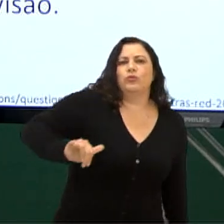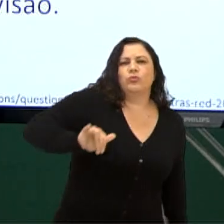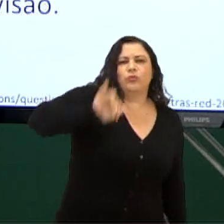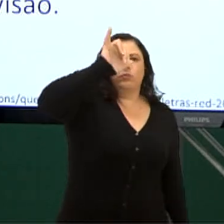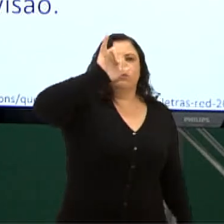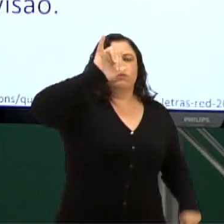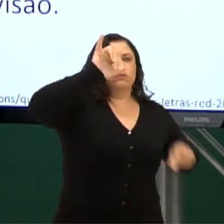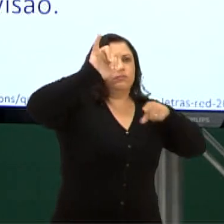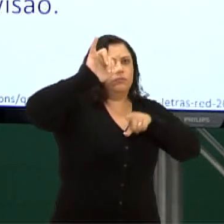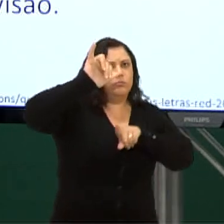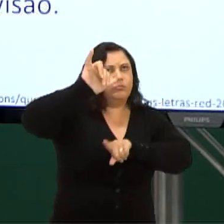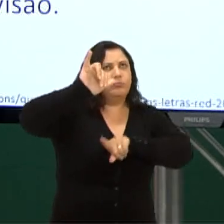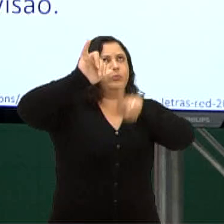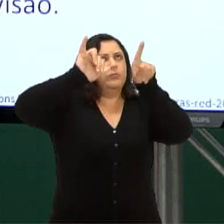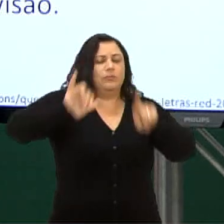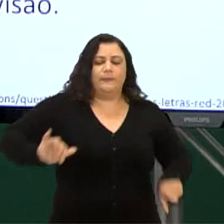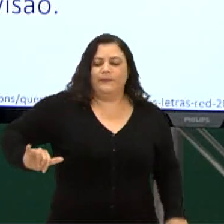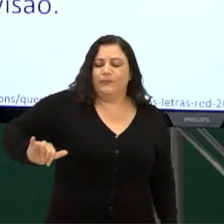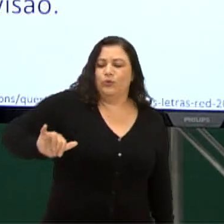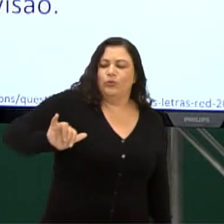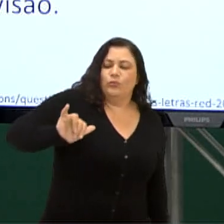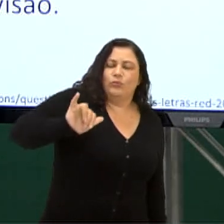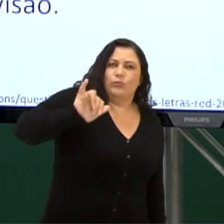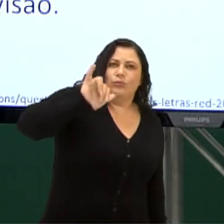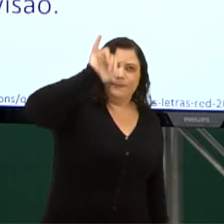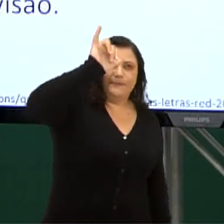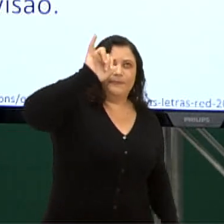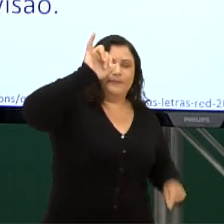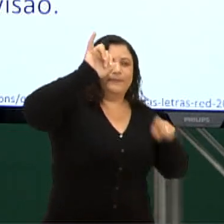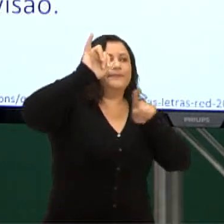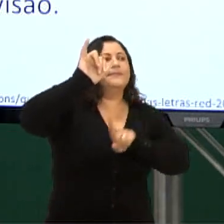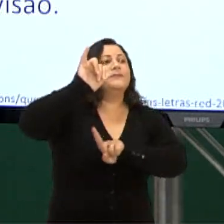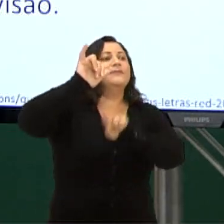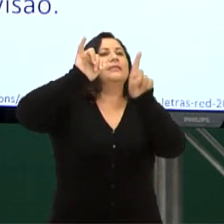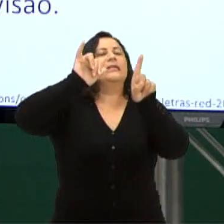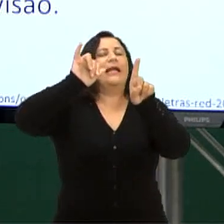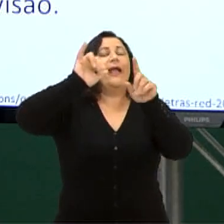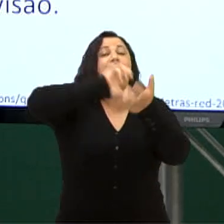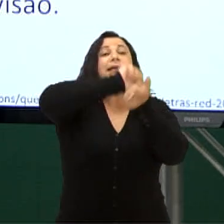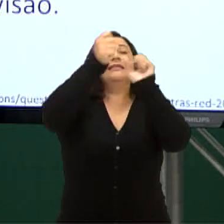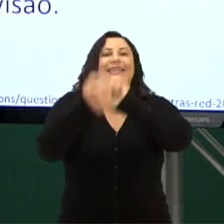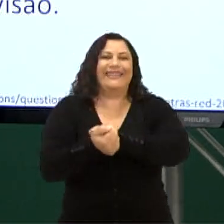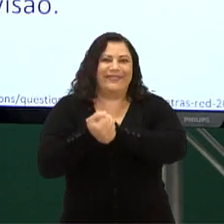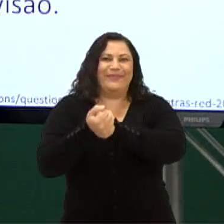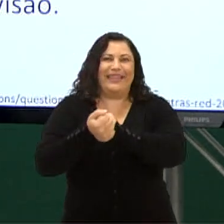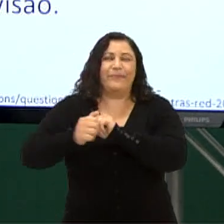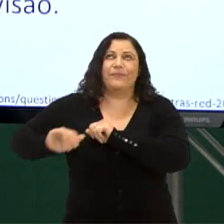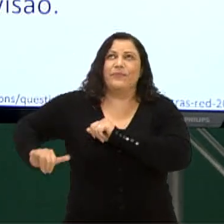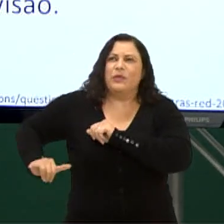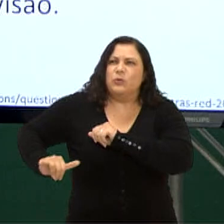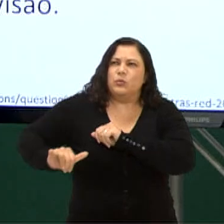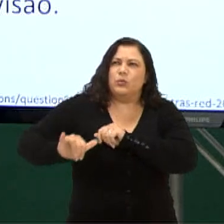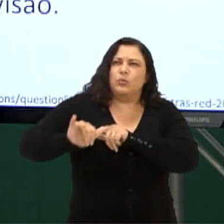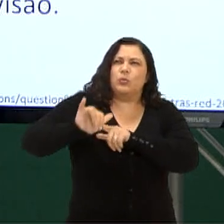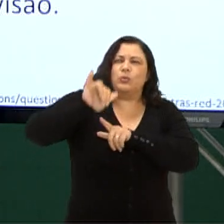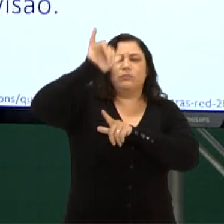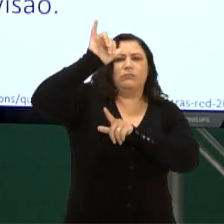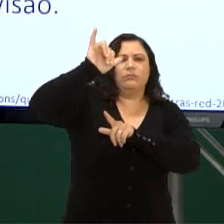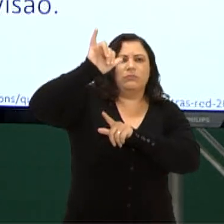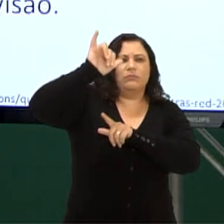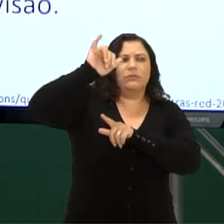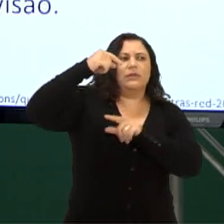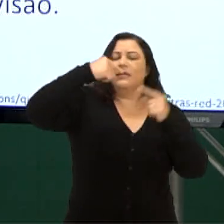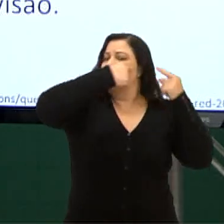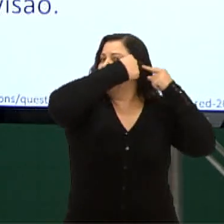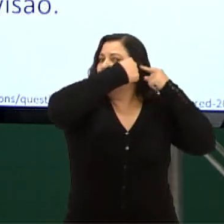altitude mexe com o nosso tímpano, né? Ele tem que se adequar àquela altitude. Então, ele é